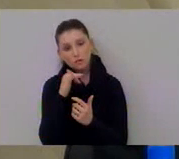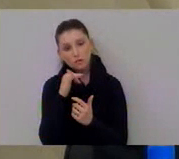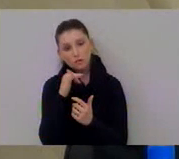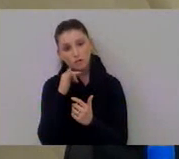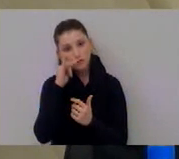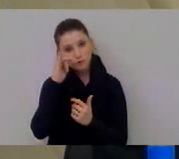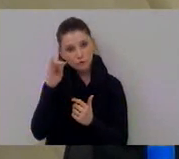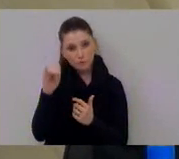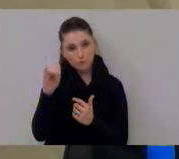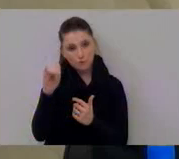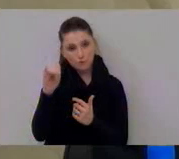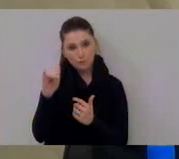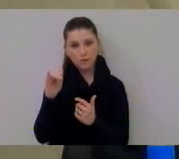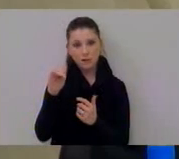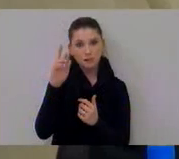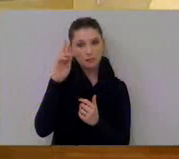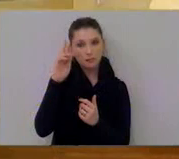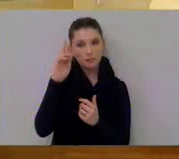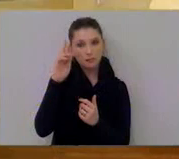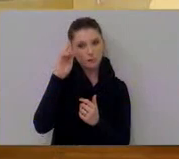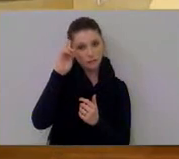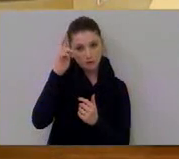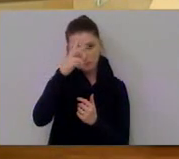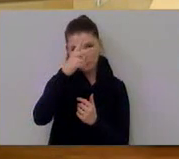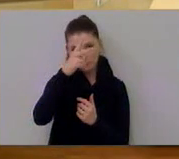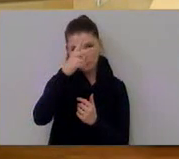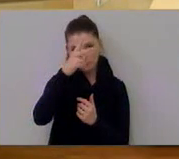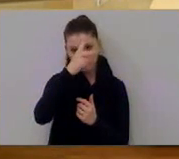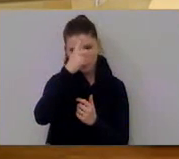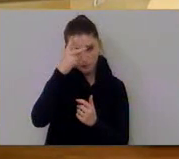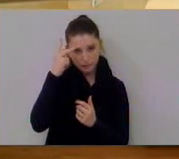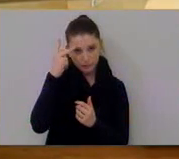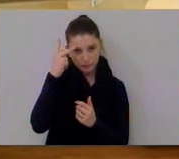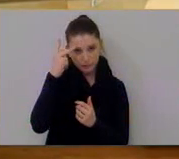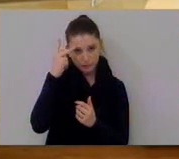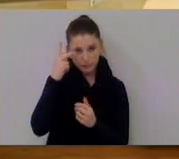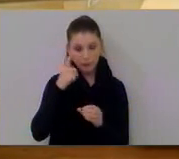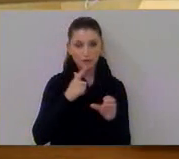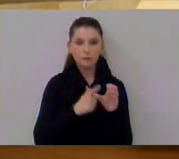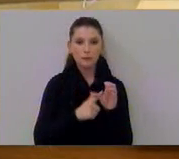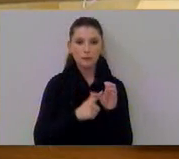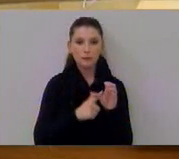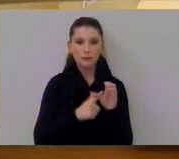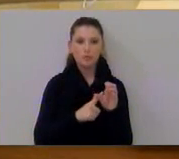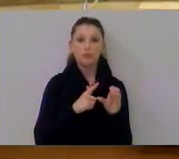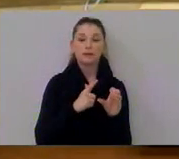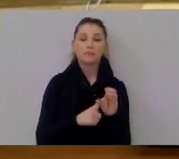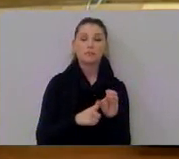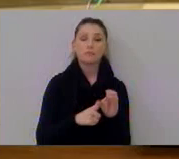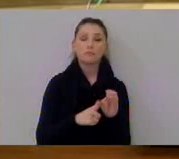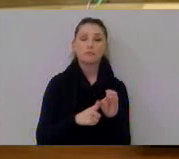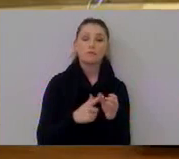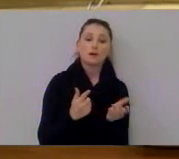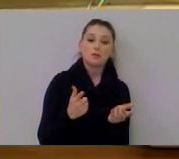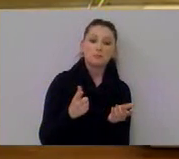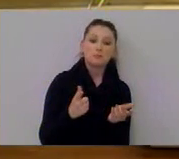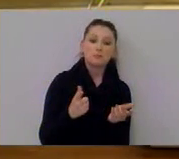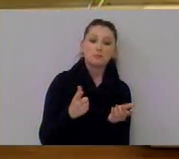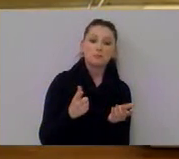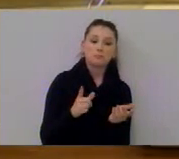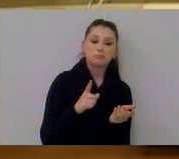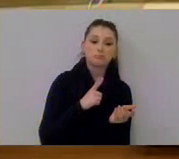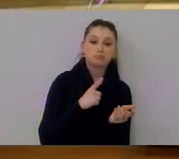senhor prefeito municipal acerca de previsão